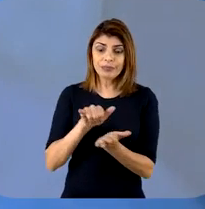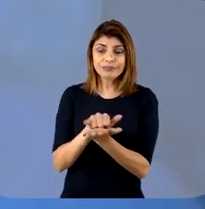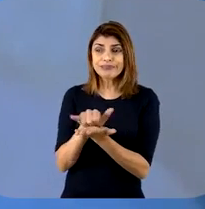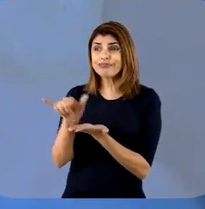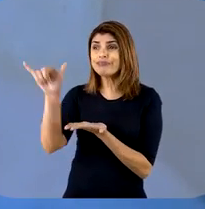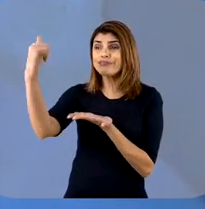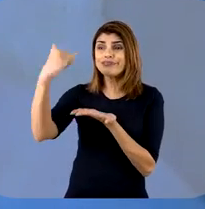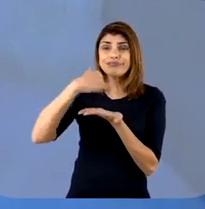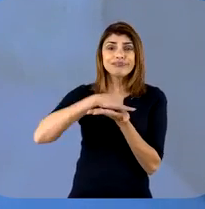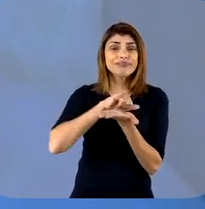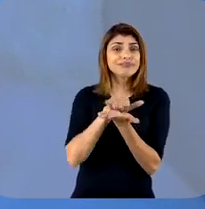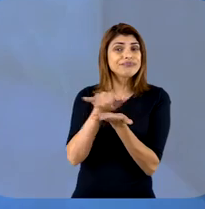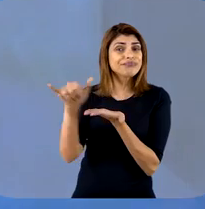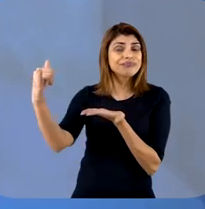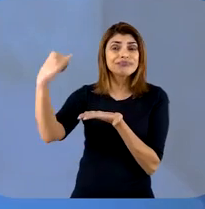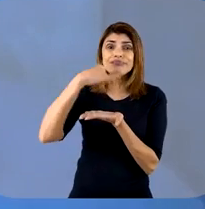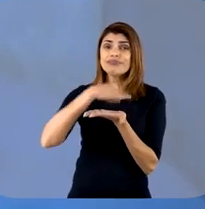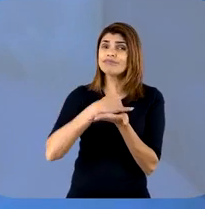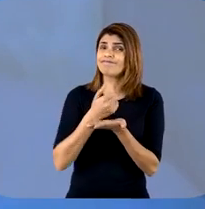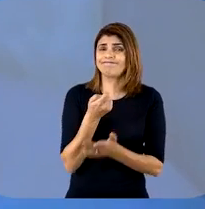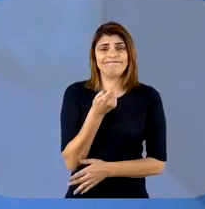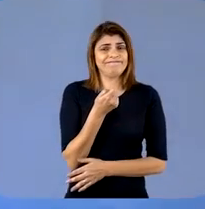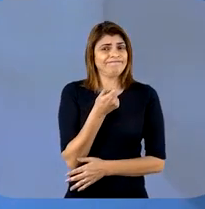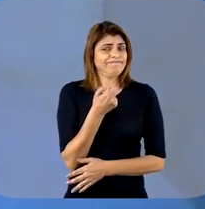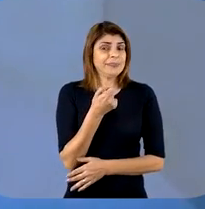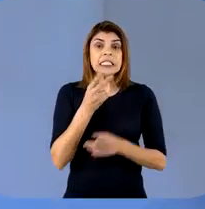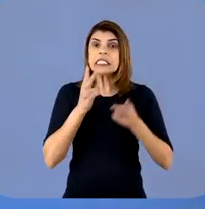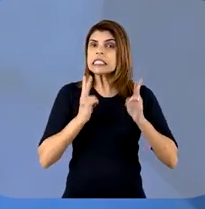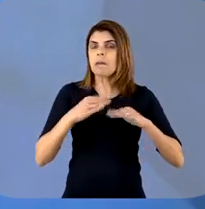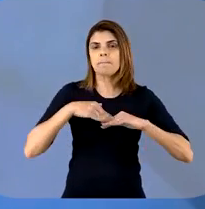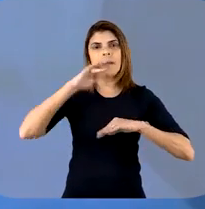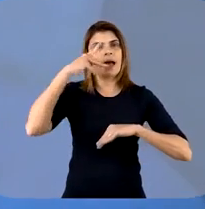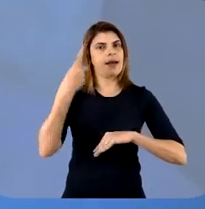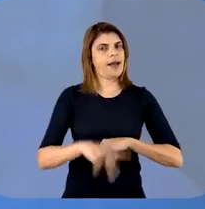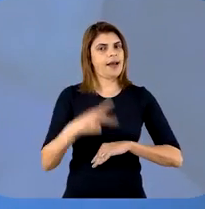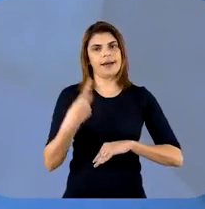fluxo da aviação comercial